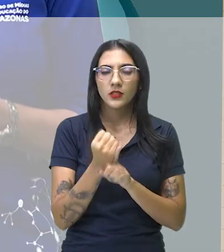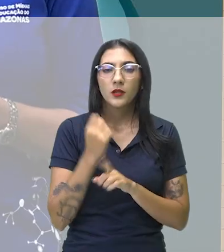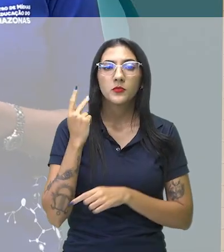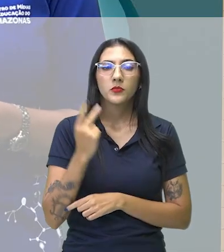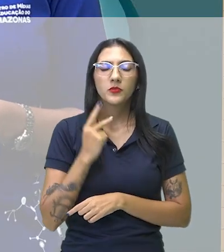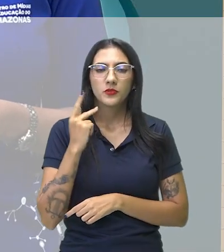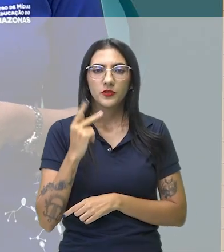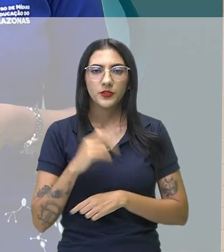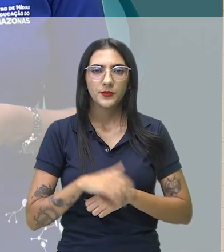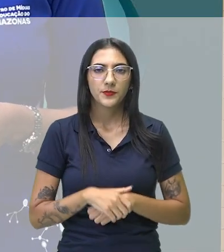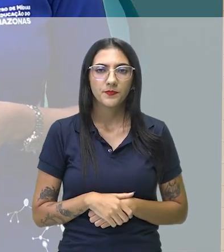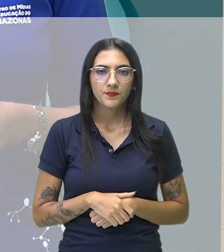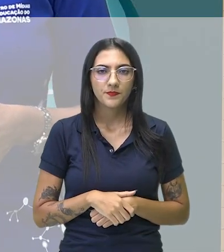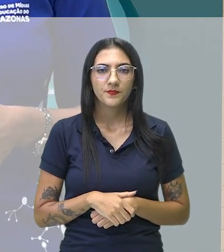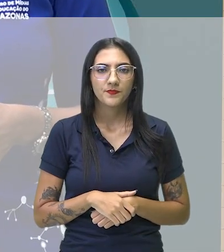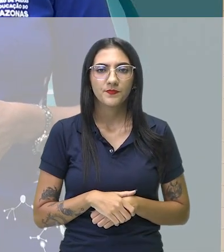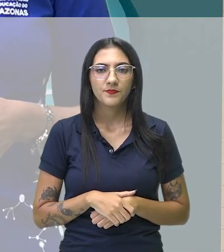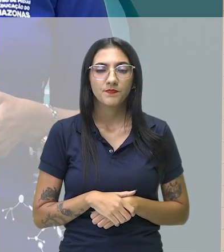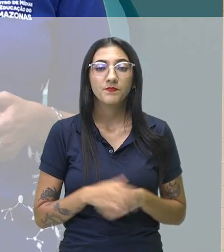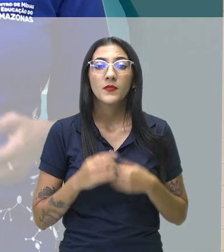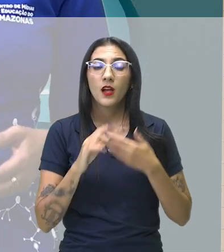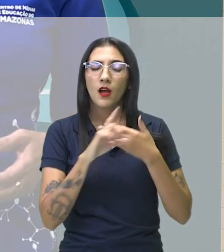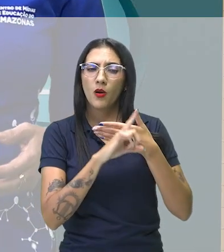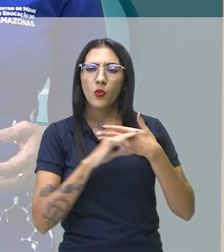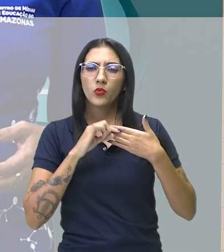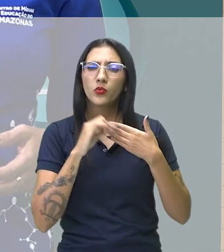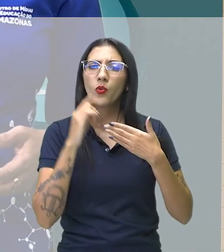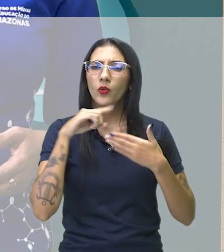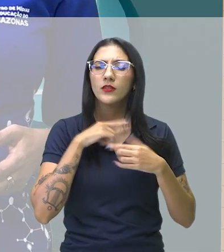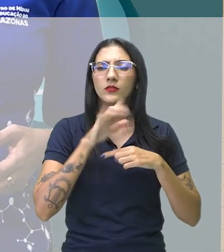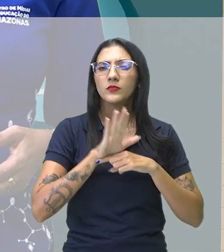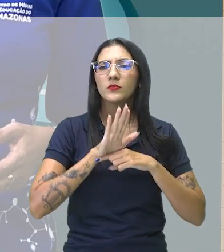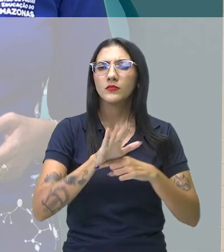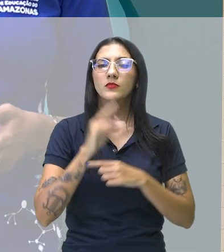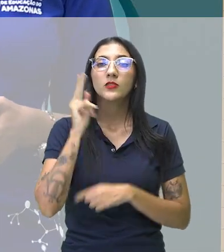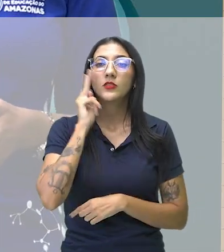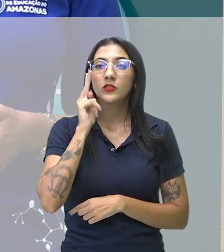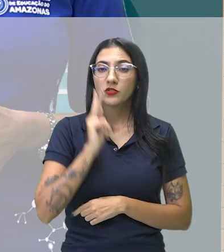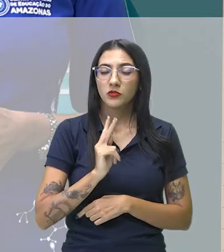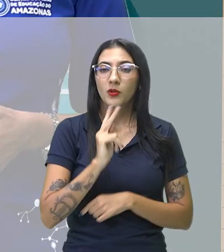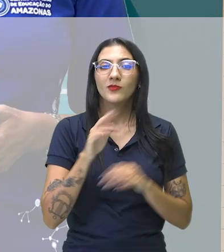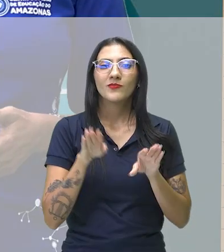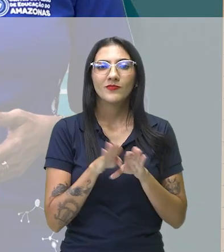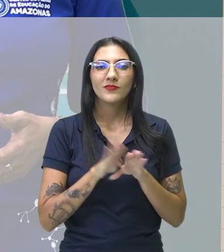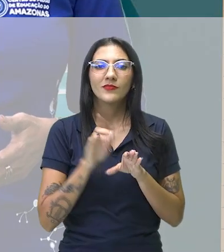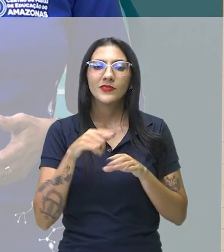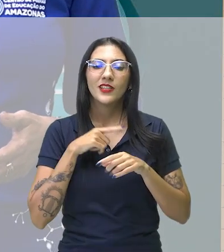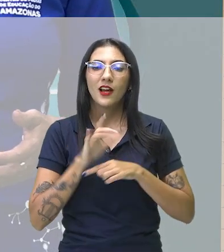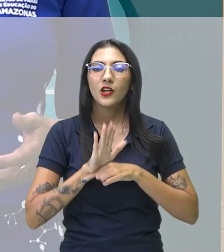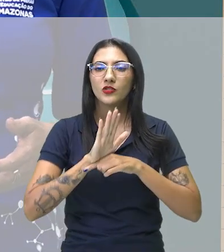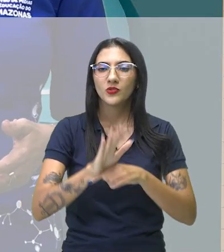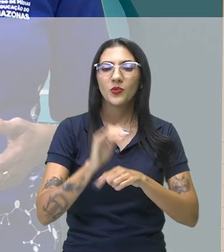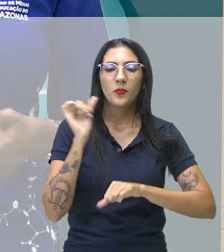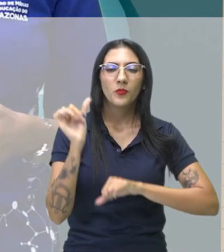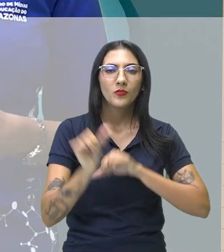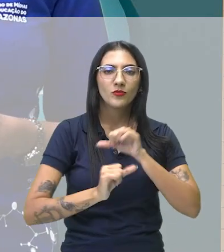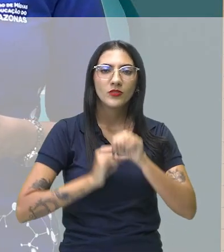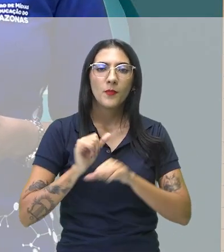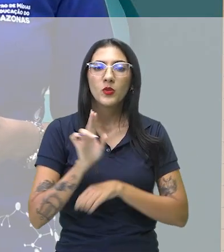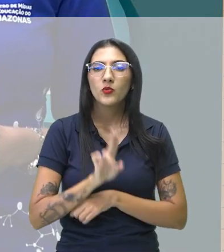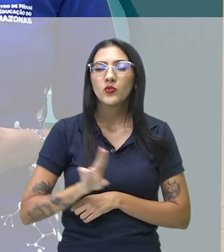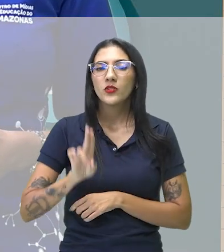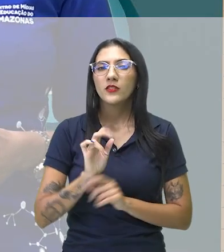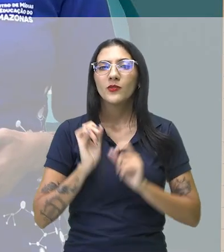políticas. Gordon Parks não apenas registrou a história, mas também ajudou a moldá-la, utilizando